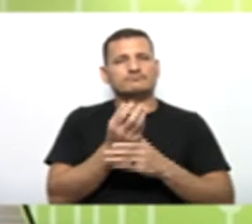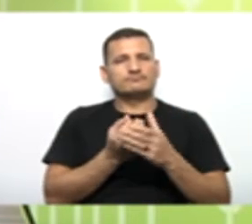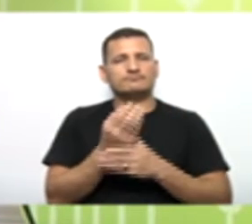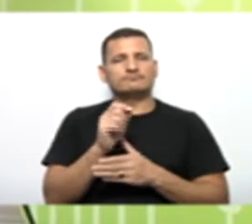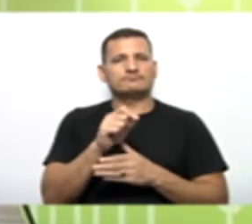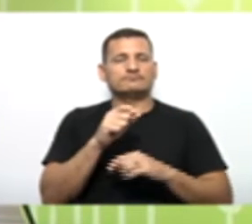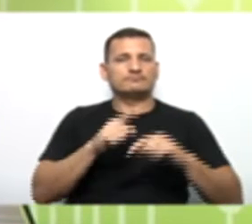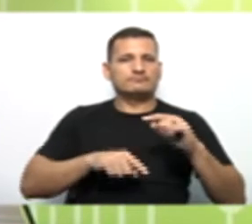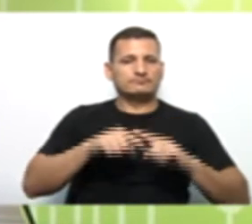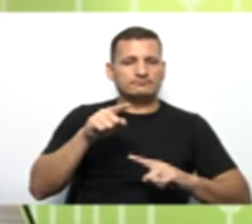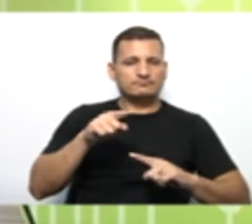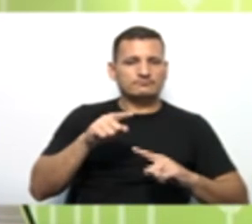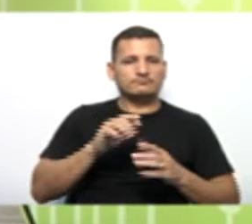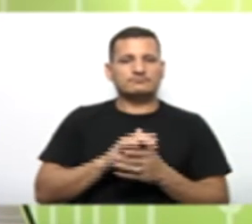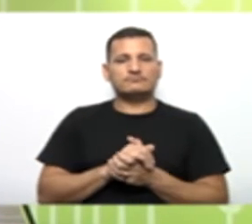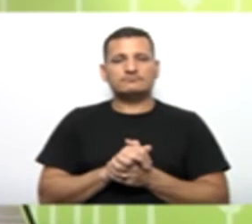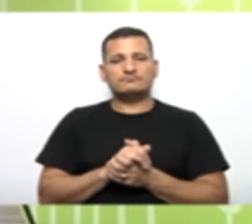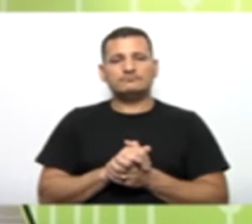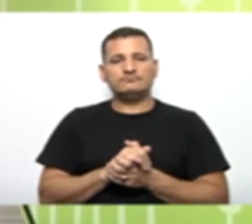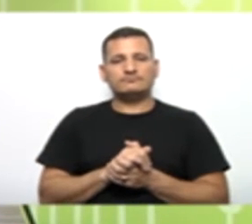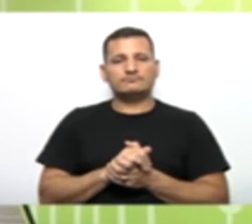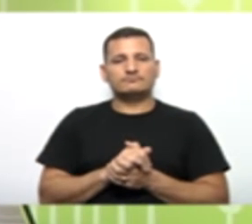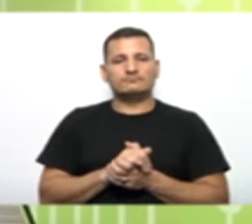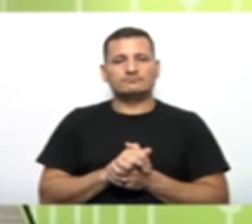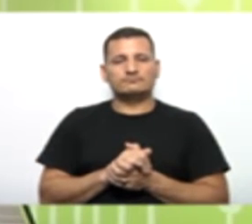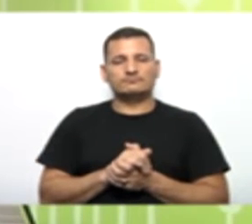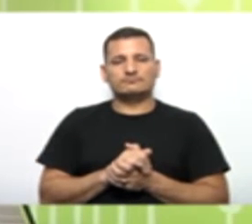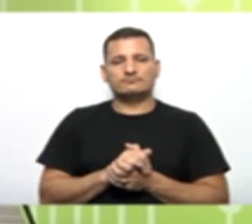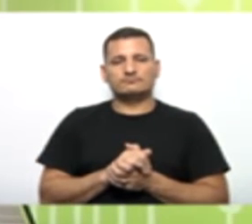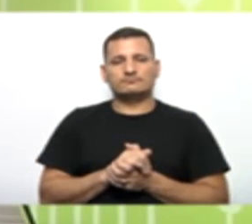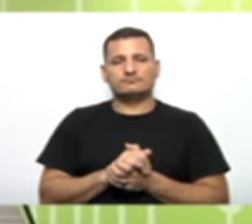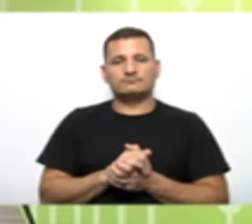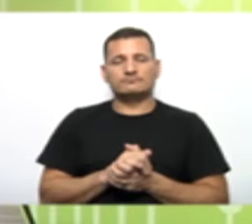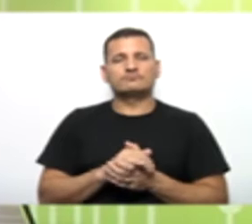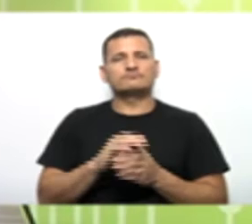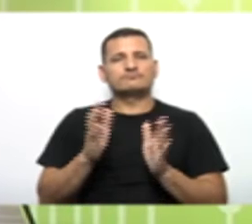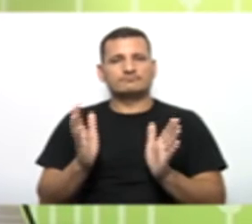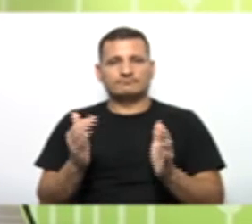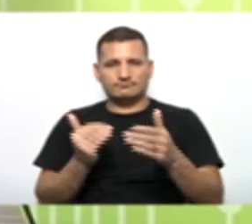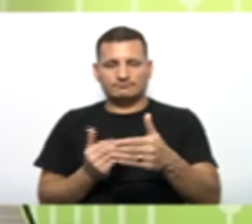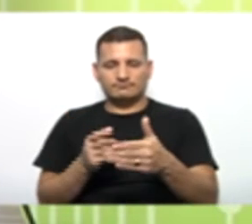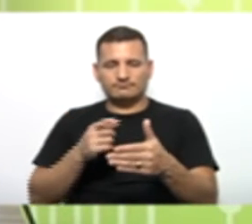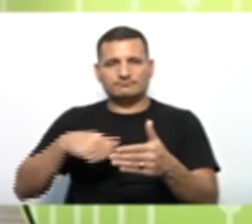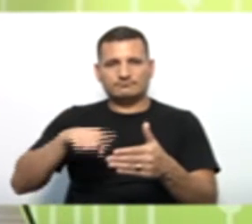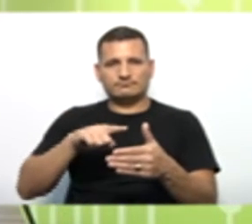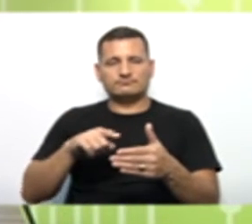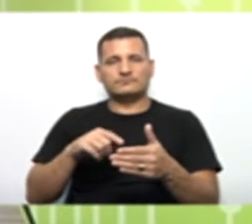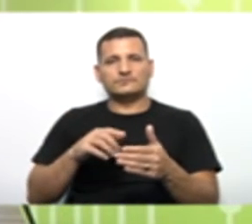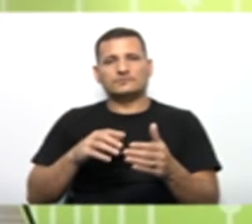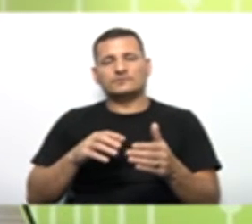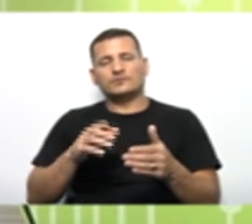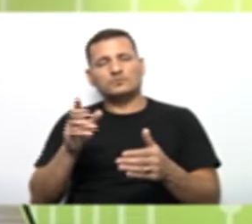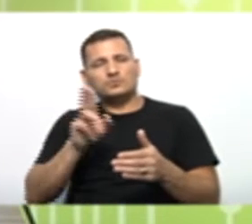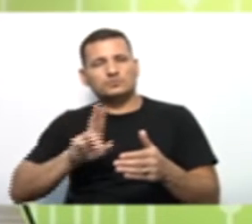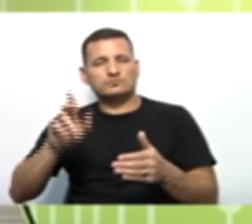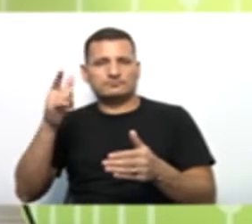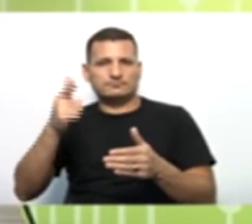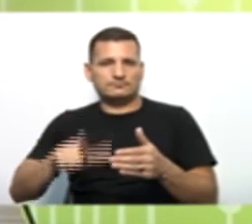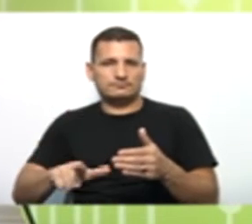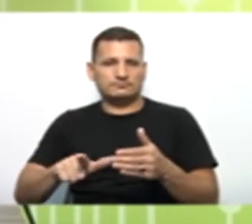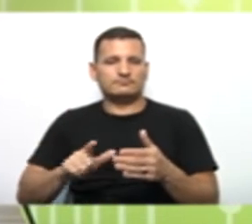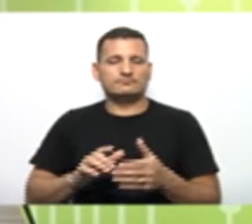algum produto e os partes, aqueles engradados são utilizados para embalar esses produtos, são reutilizados.